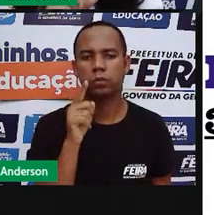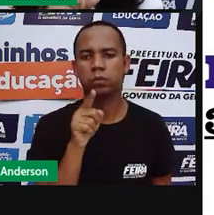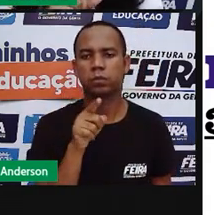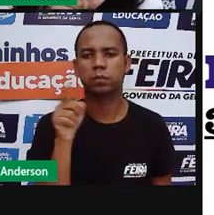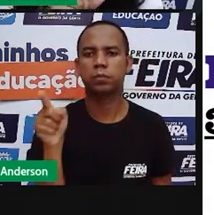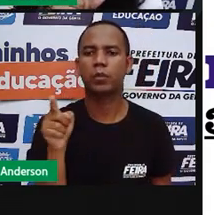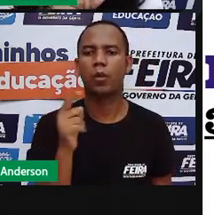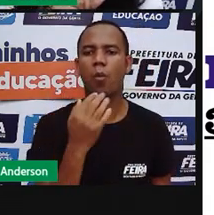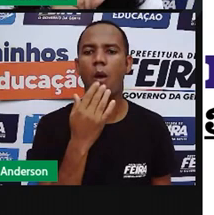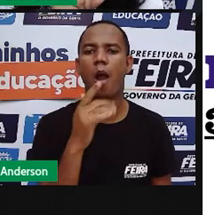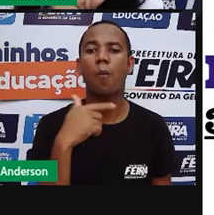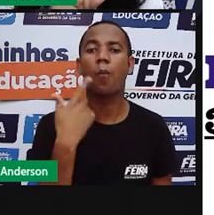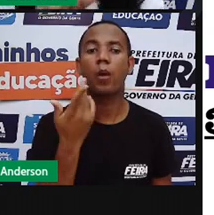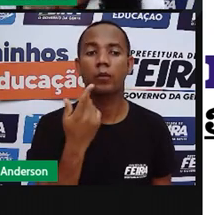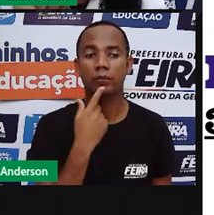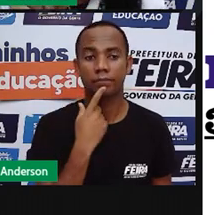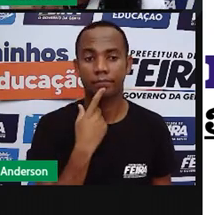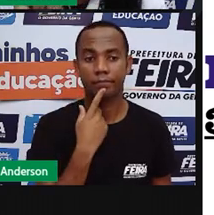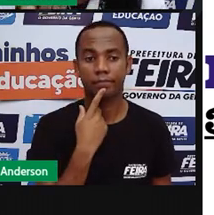cor?